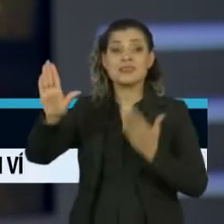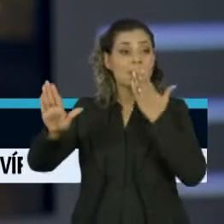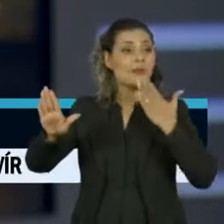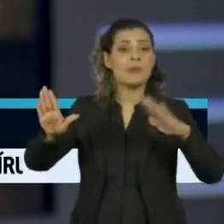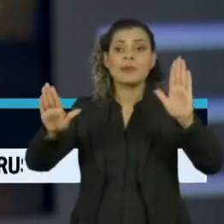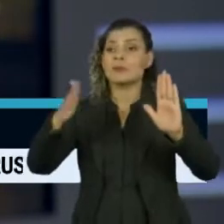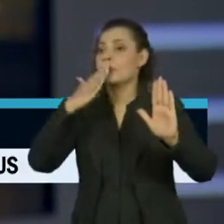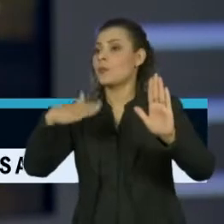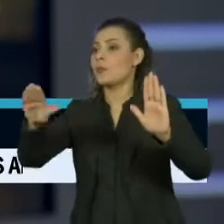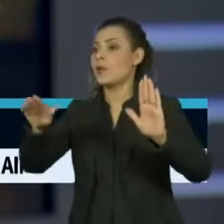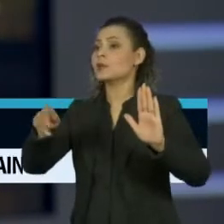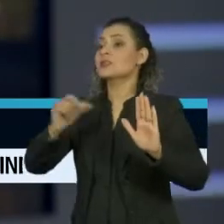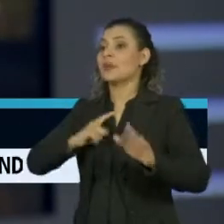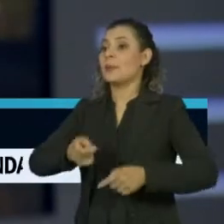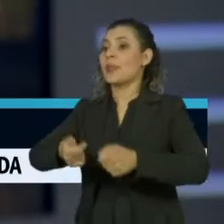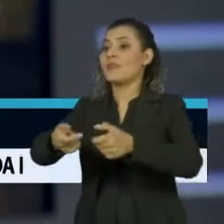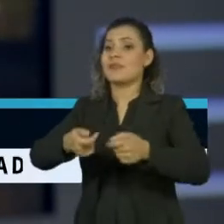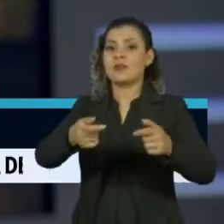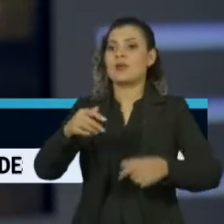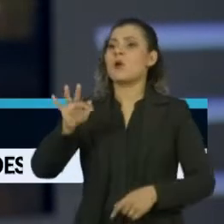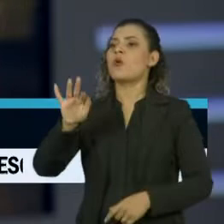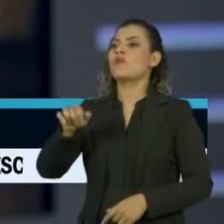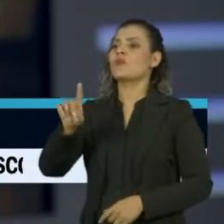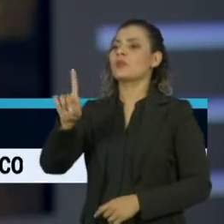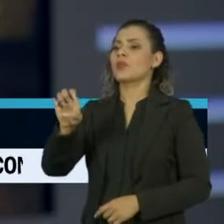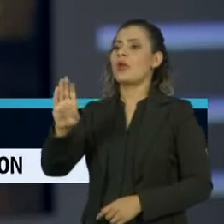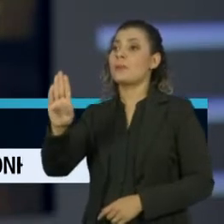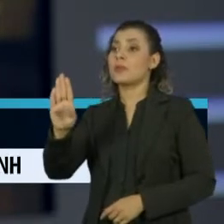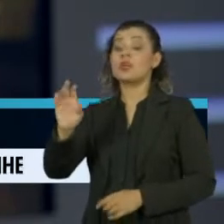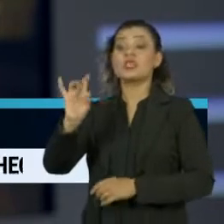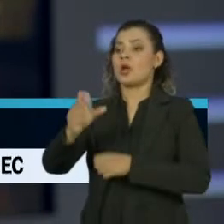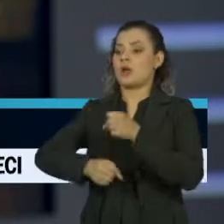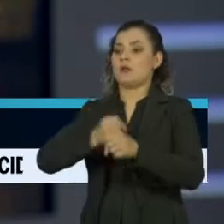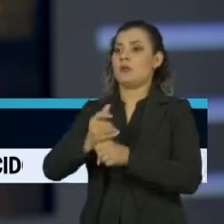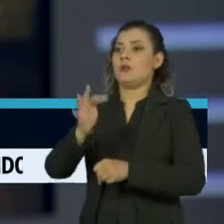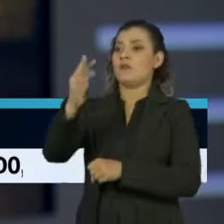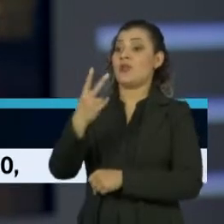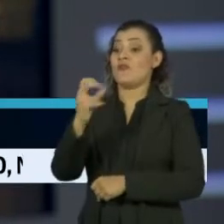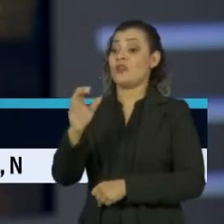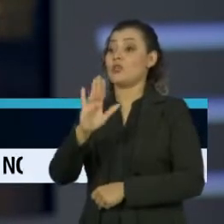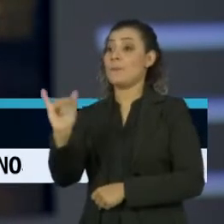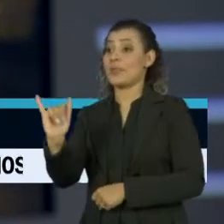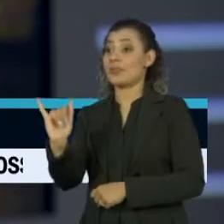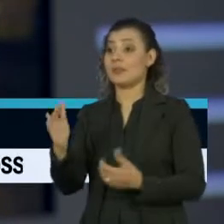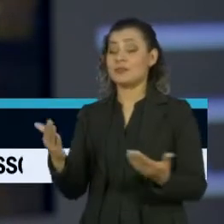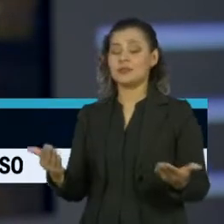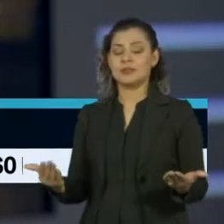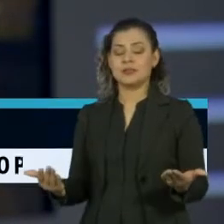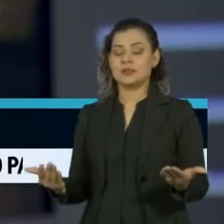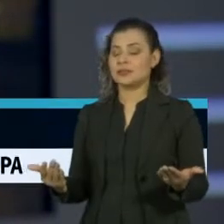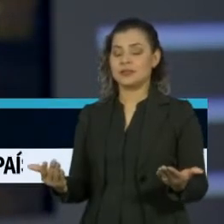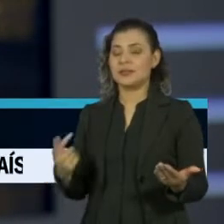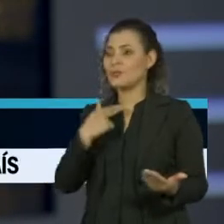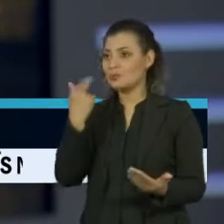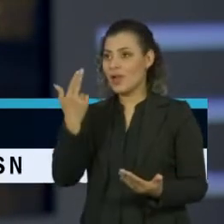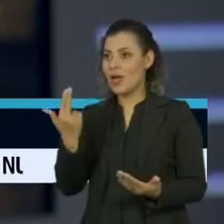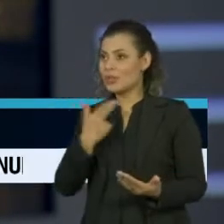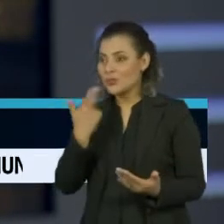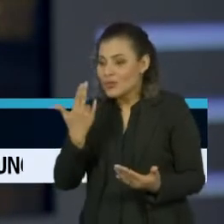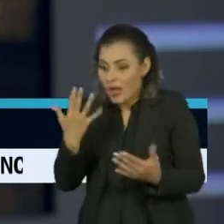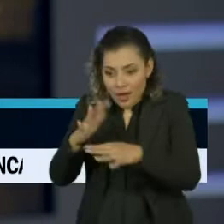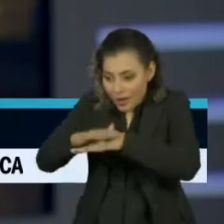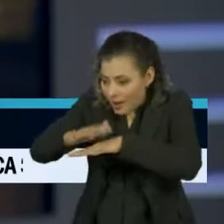que estão engatada sair teve aprovação do fundeb que só para o ano que vem são mais 20 bilhões ou seja não fecha a conta